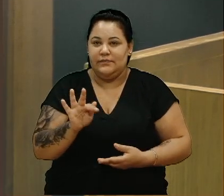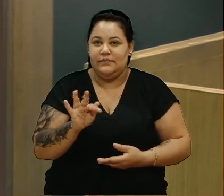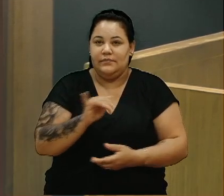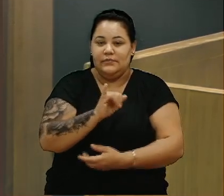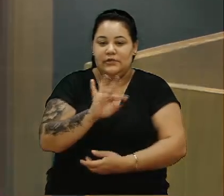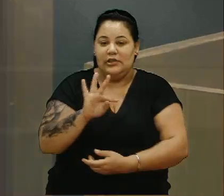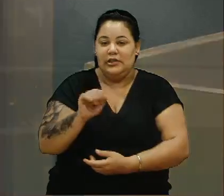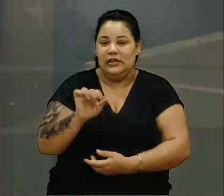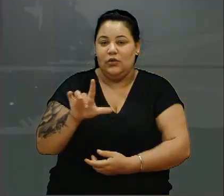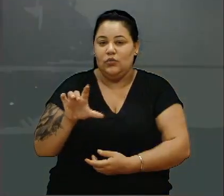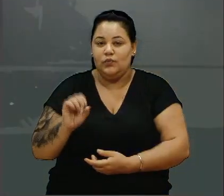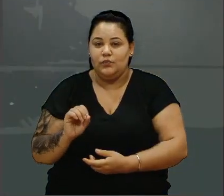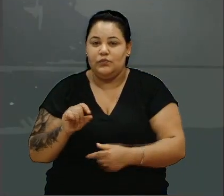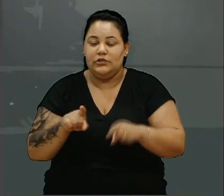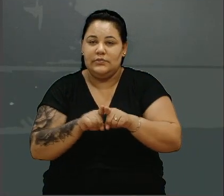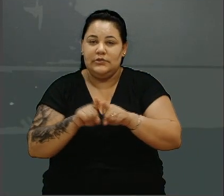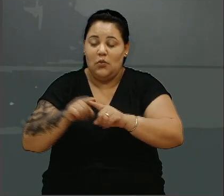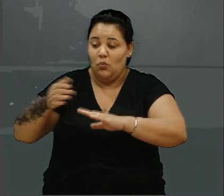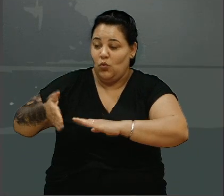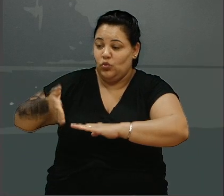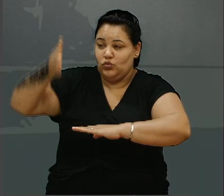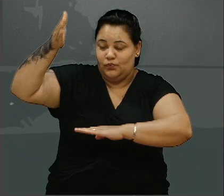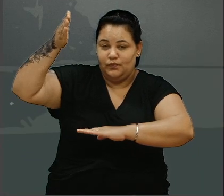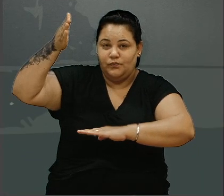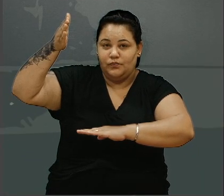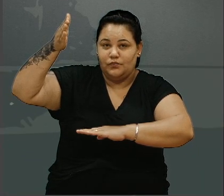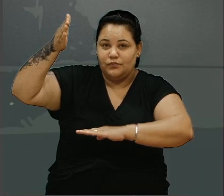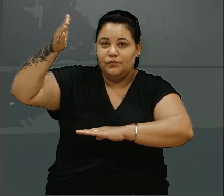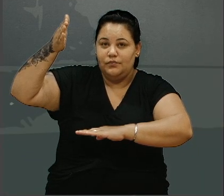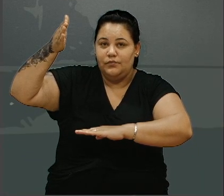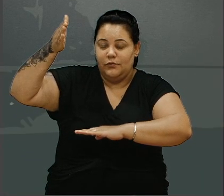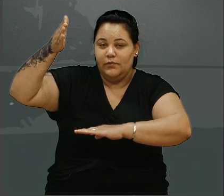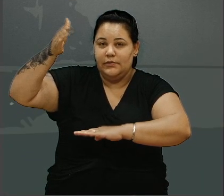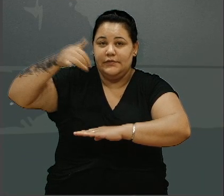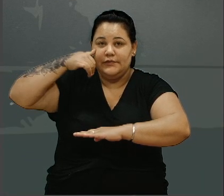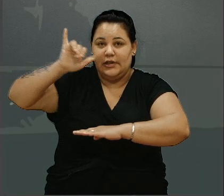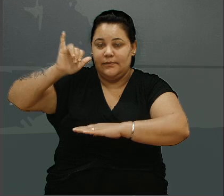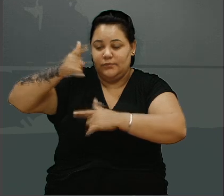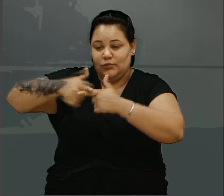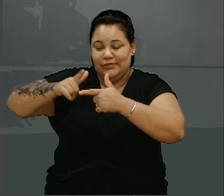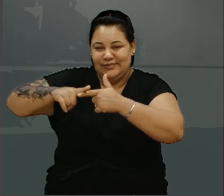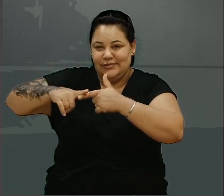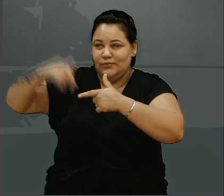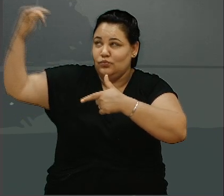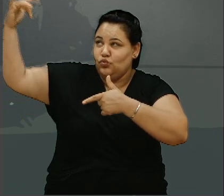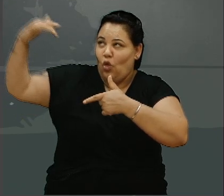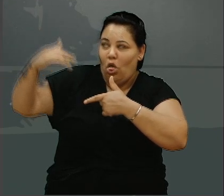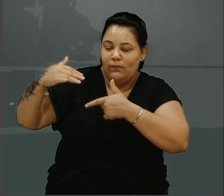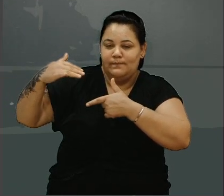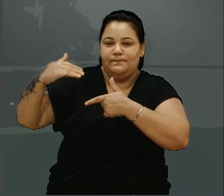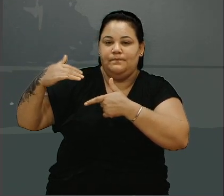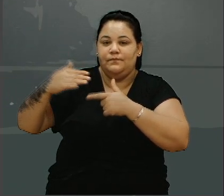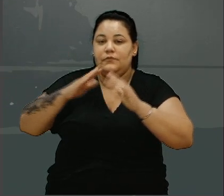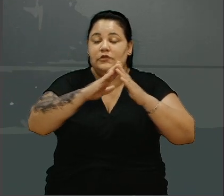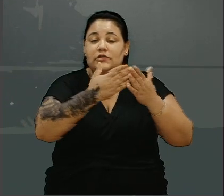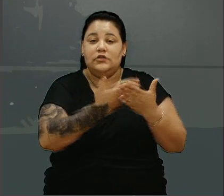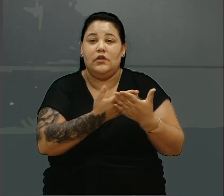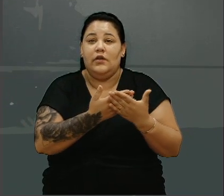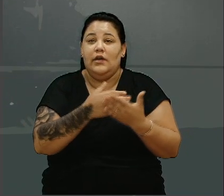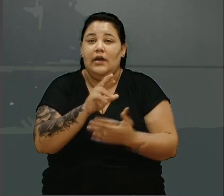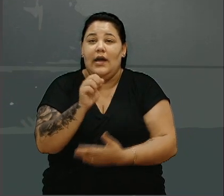João Balém, muro de contenção, escola Ramiro